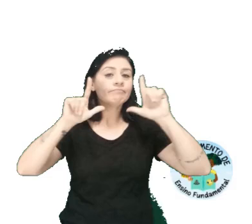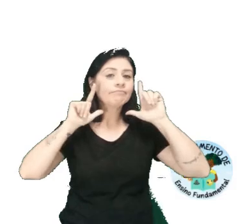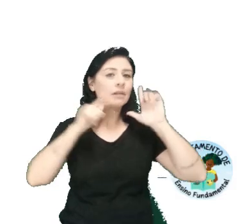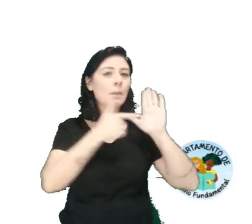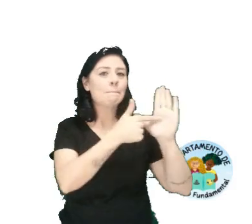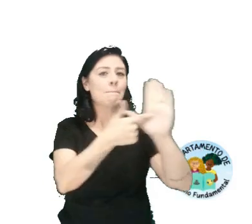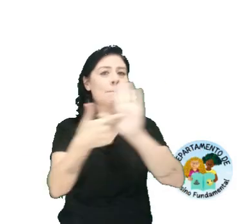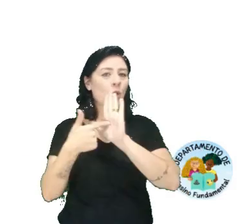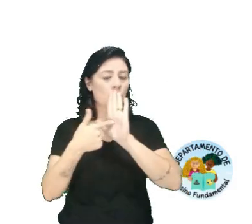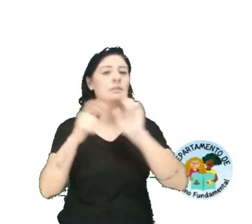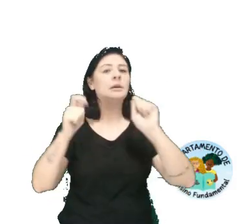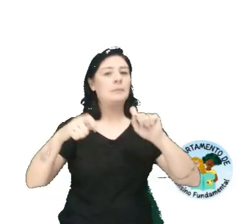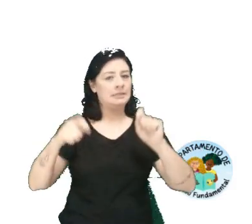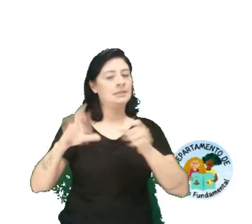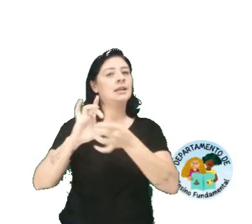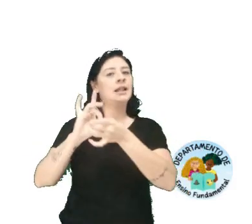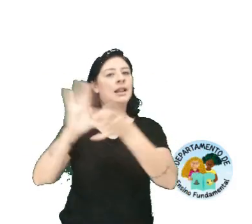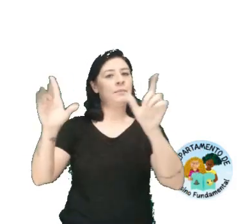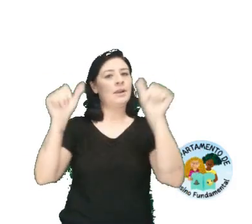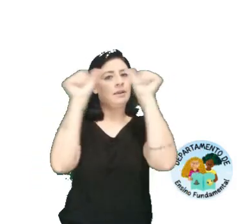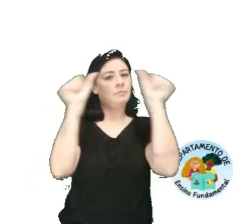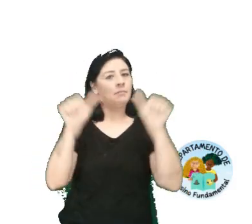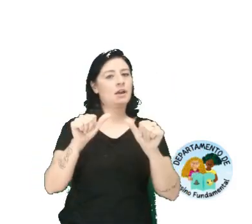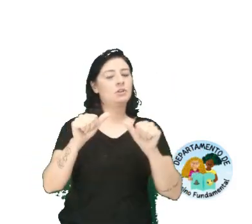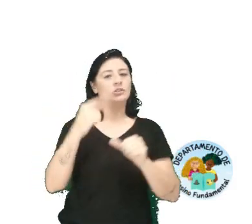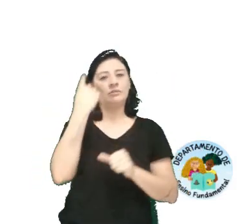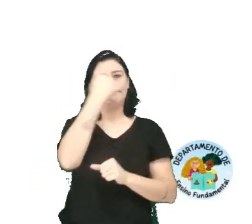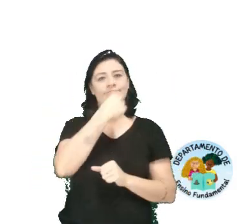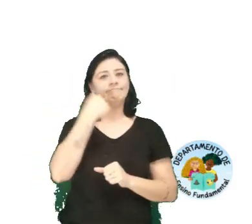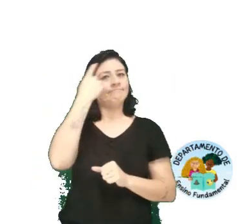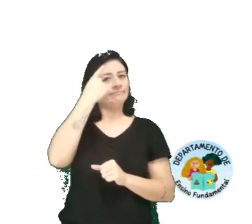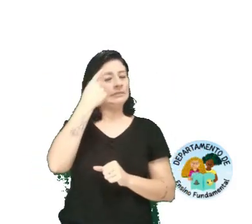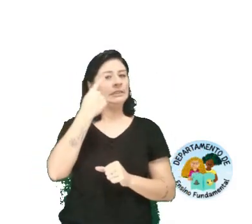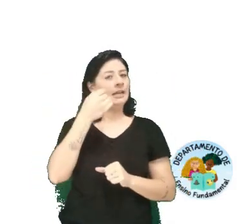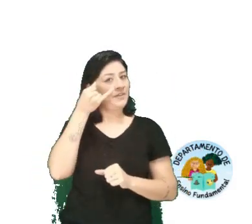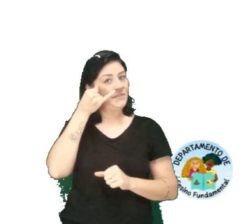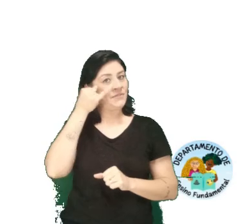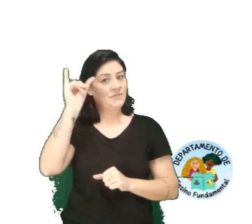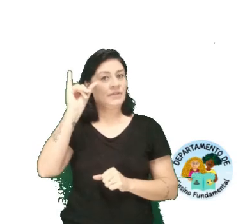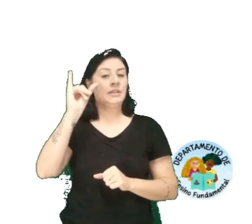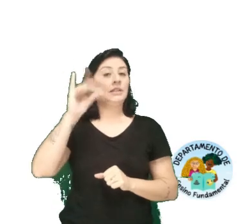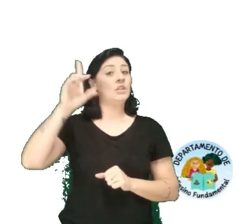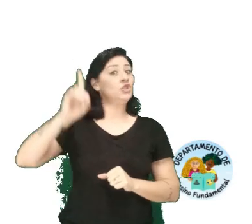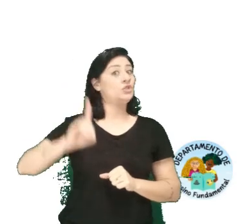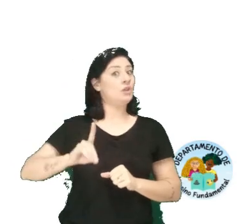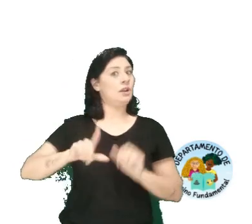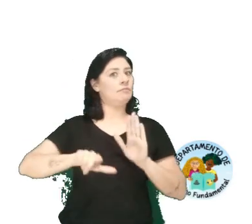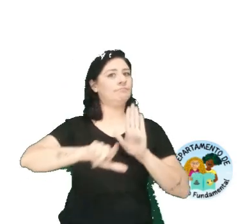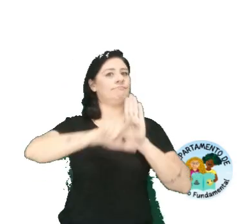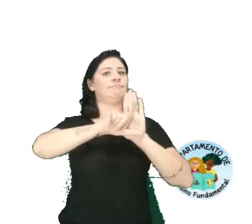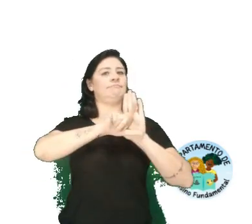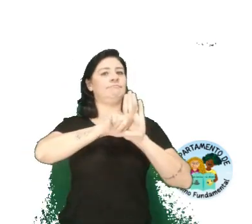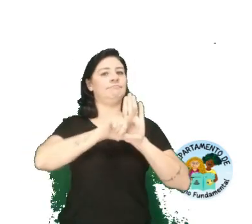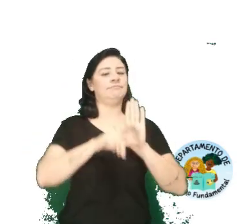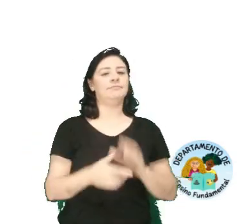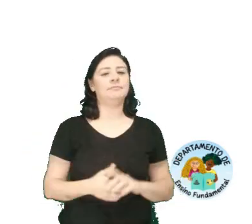ter direitos autorais e uso de imagens, para que a gente não fira nenhum direito estabelecido por